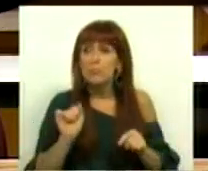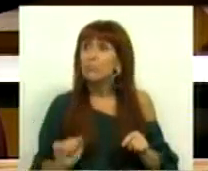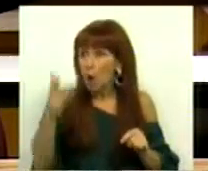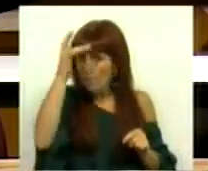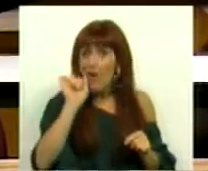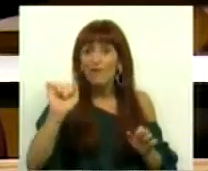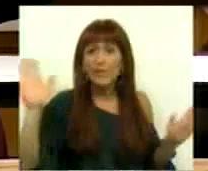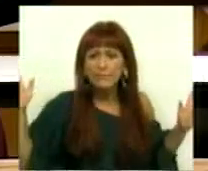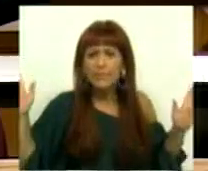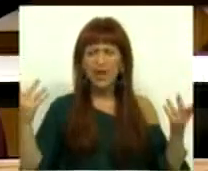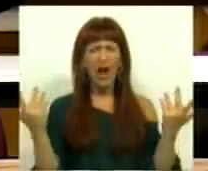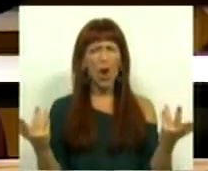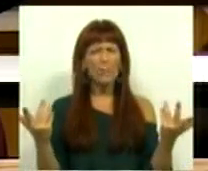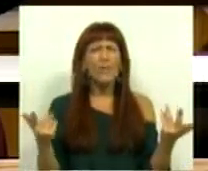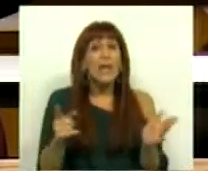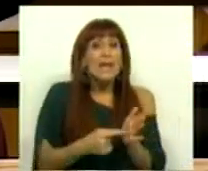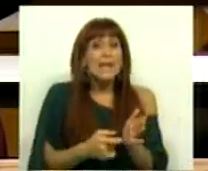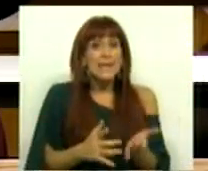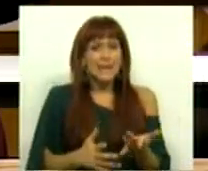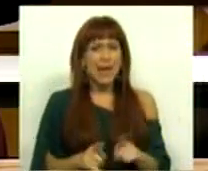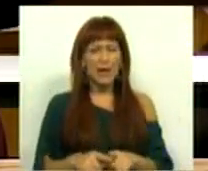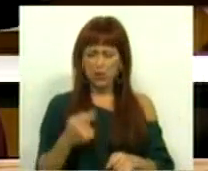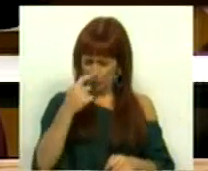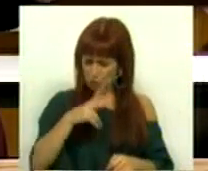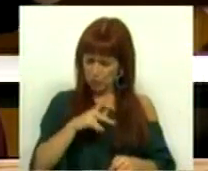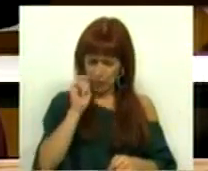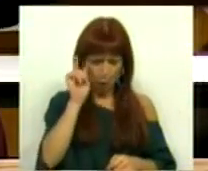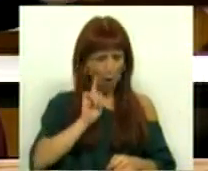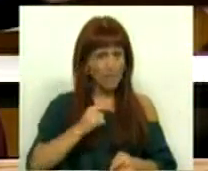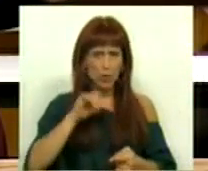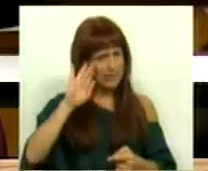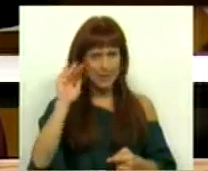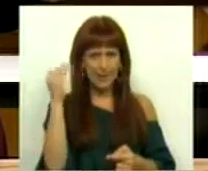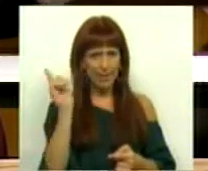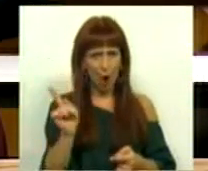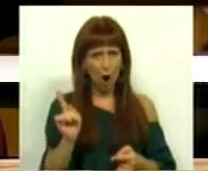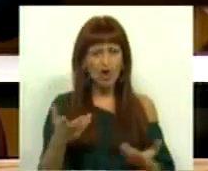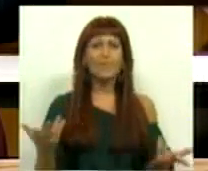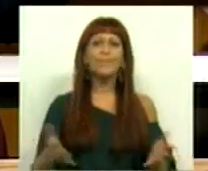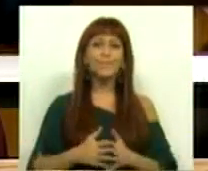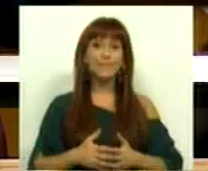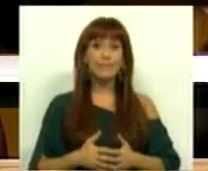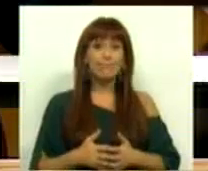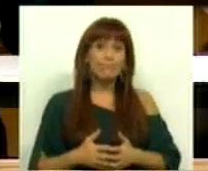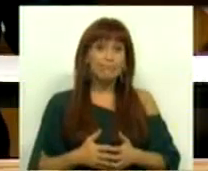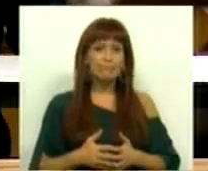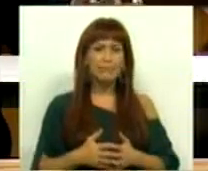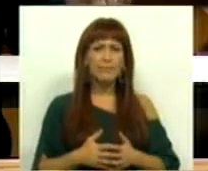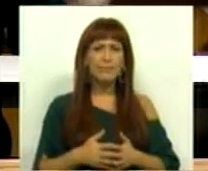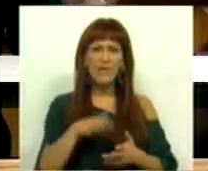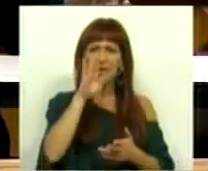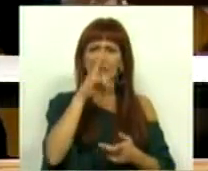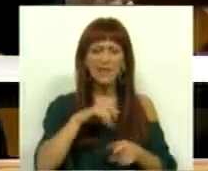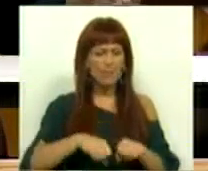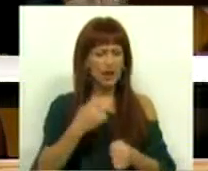sua opinião. Agora, o que é necessário que os portugueses e portuguesas saibam é que se tenha